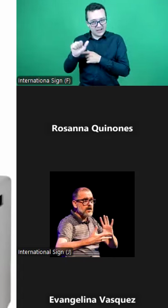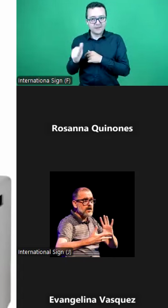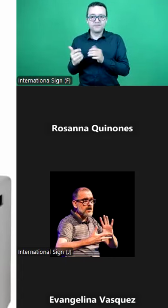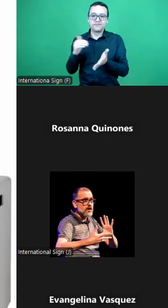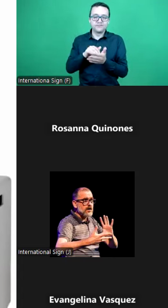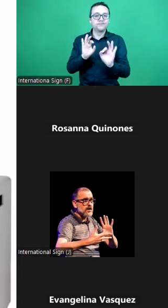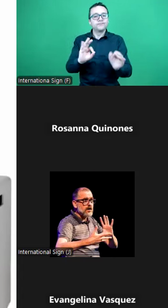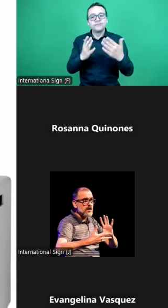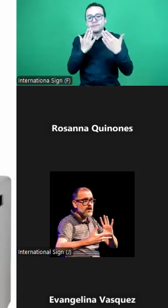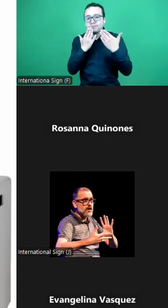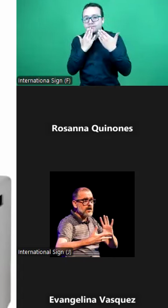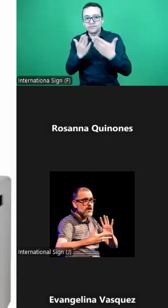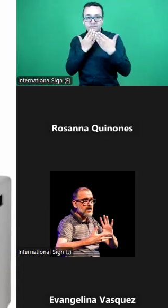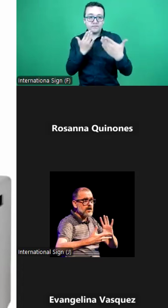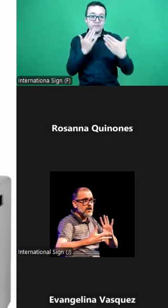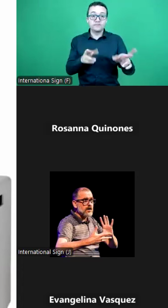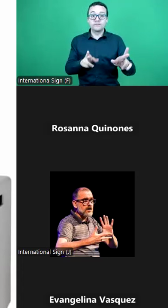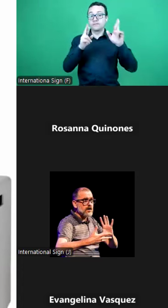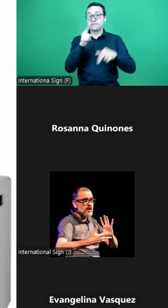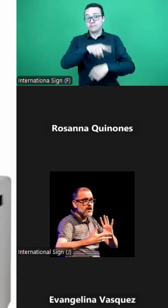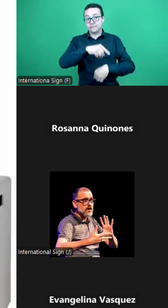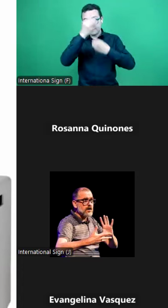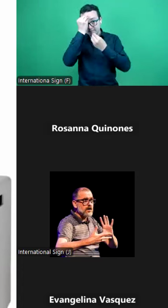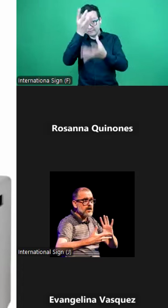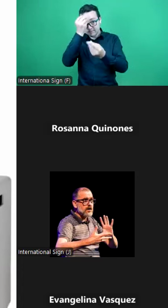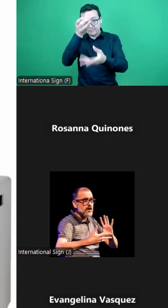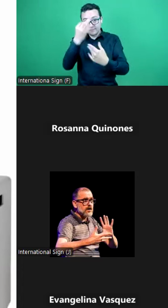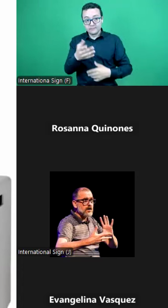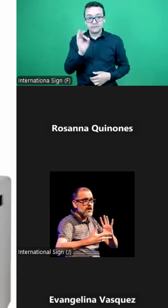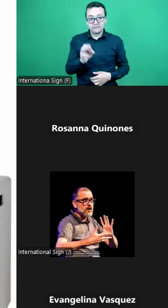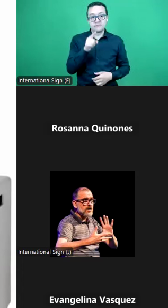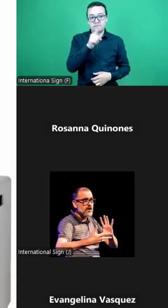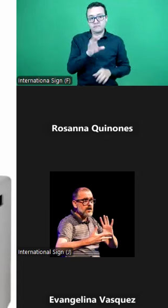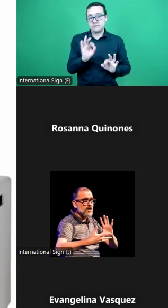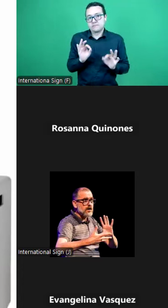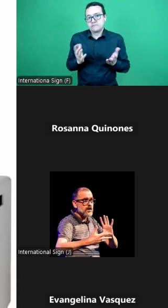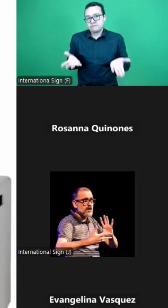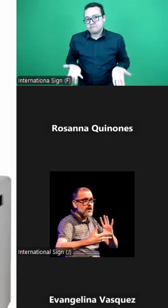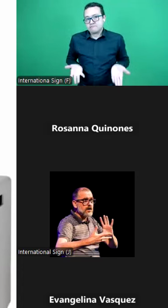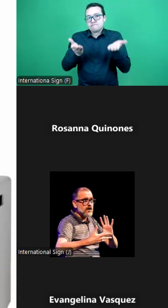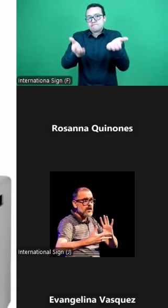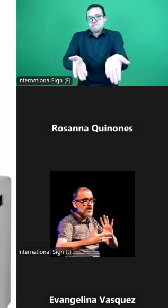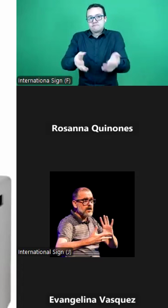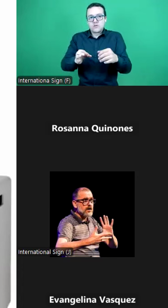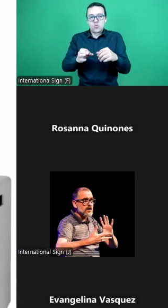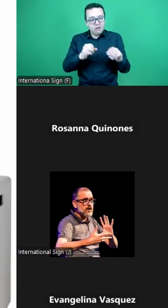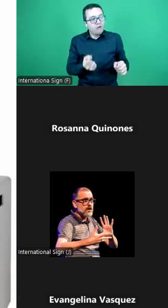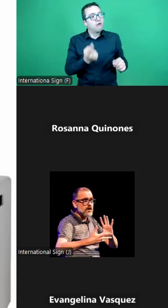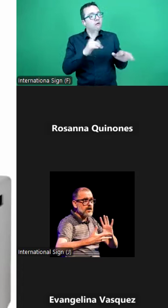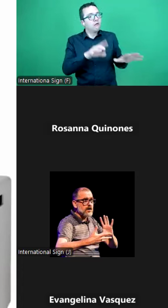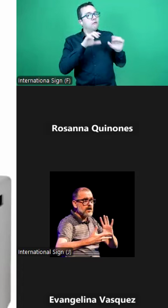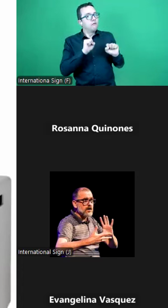a Blanca falou. Muito obrigado e espero que essa informação seja de ajuda para